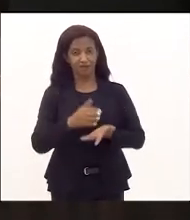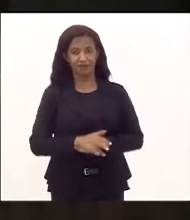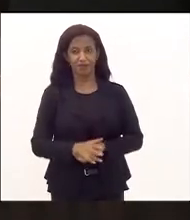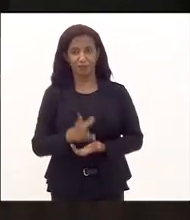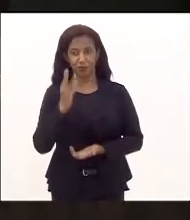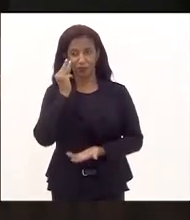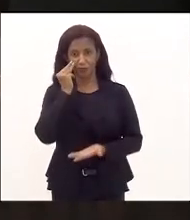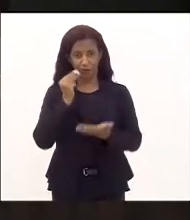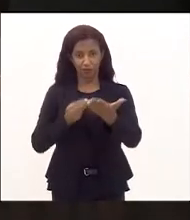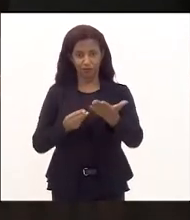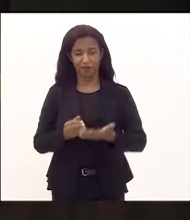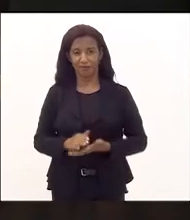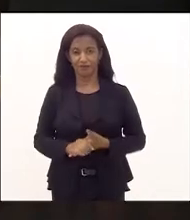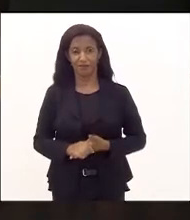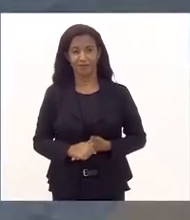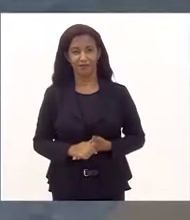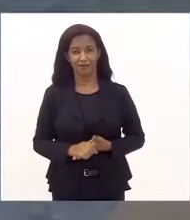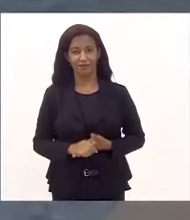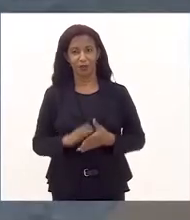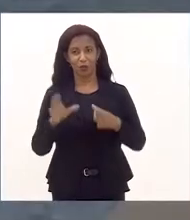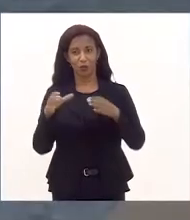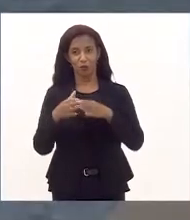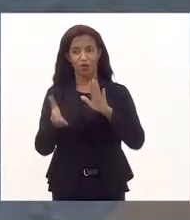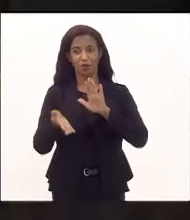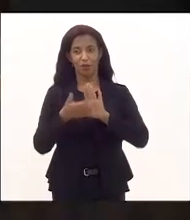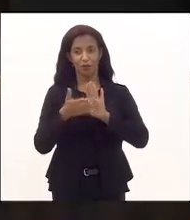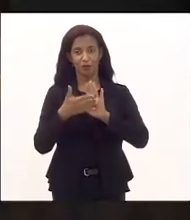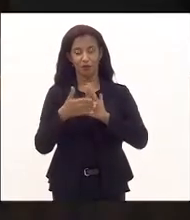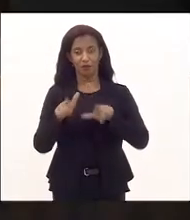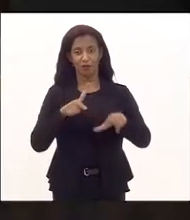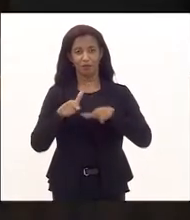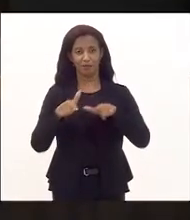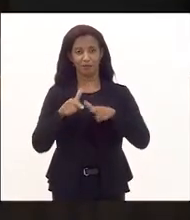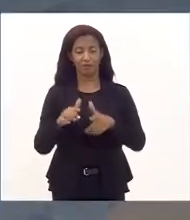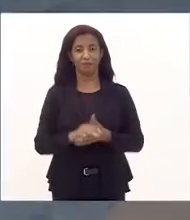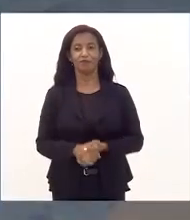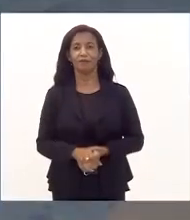deputada Mônica Francisco, comissão pela parecer da Comissão de Trabalho.